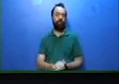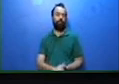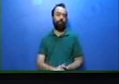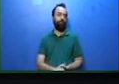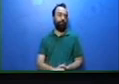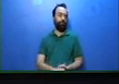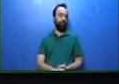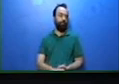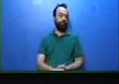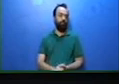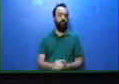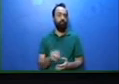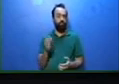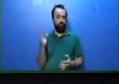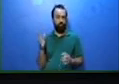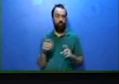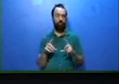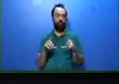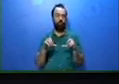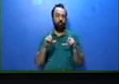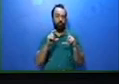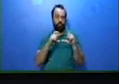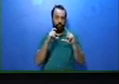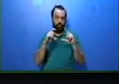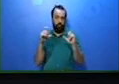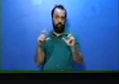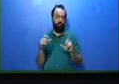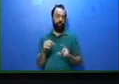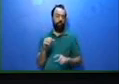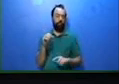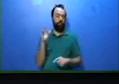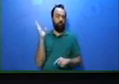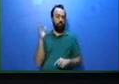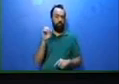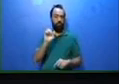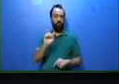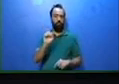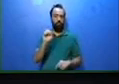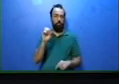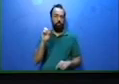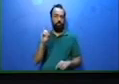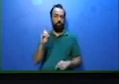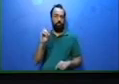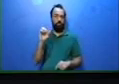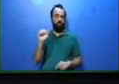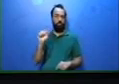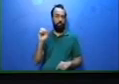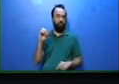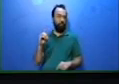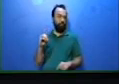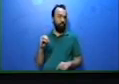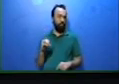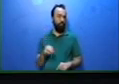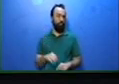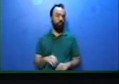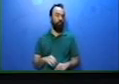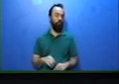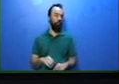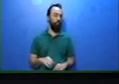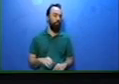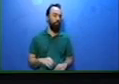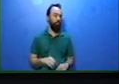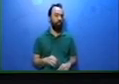Aqui, vamos para a tirinha do Adão, porque nós vamos trabalhar com ela na nossa aula de hoje, tá? Nós vamos estar